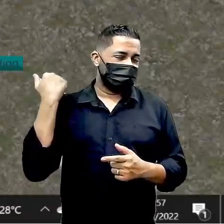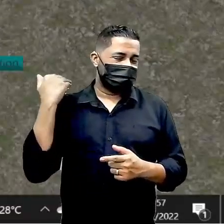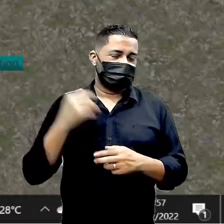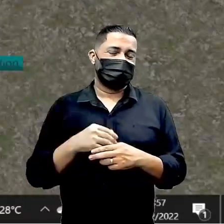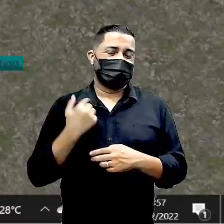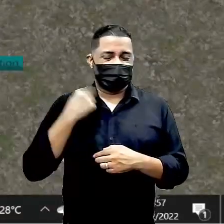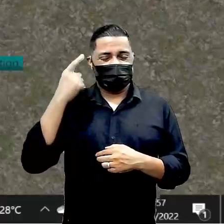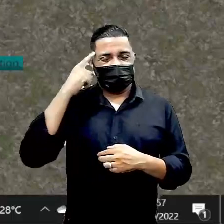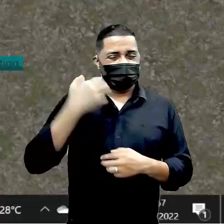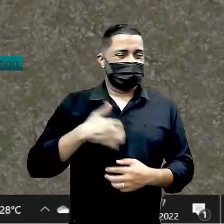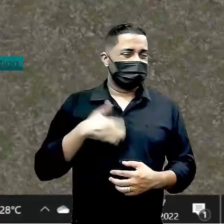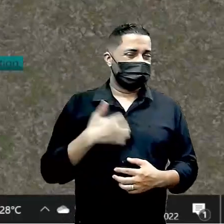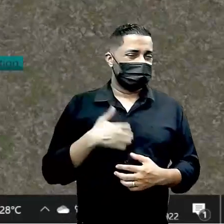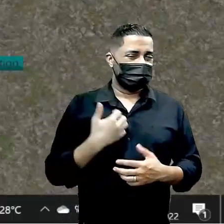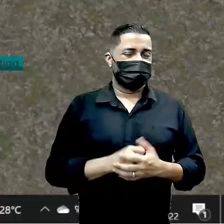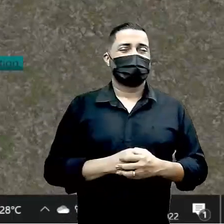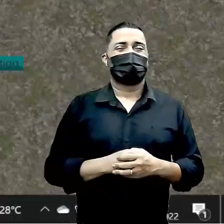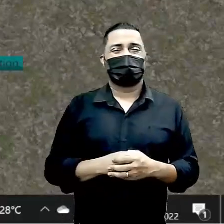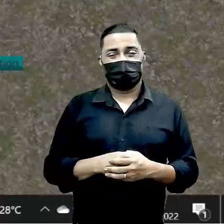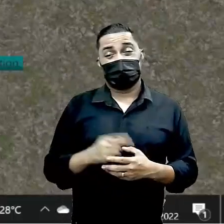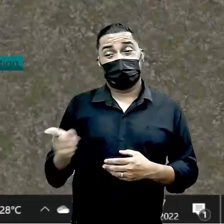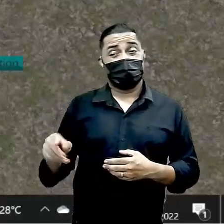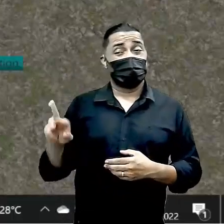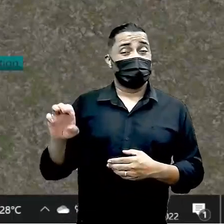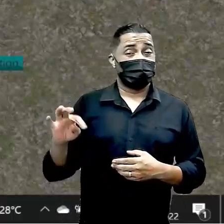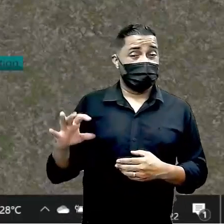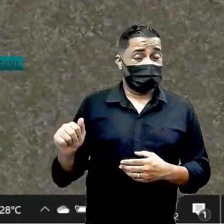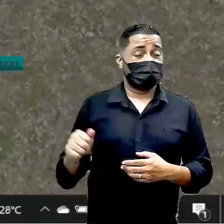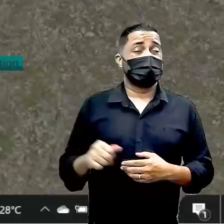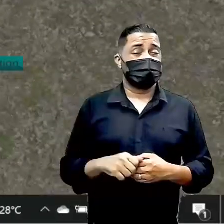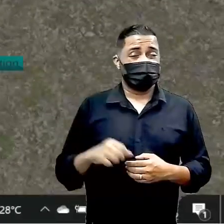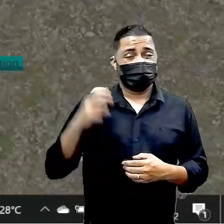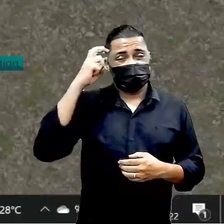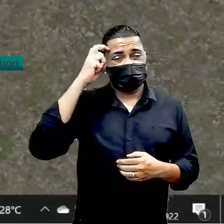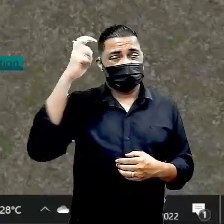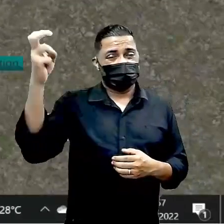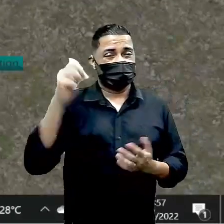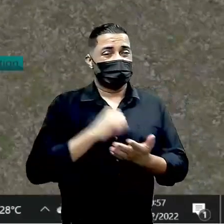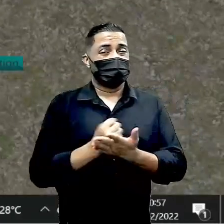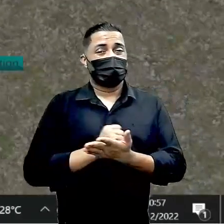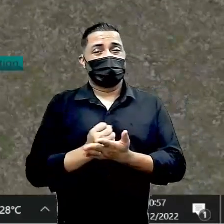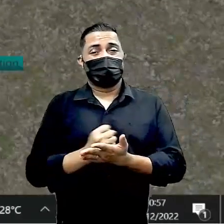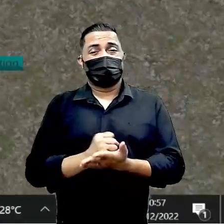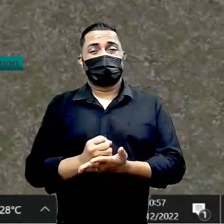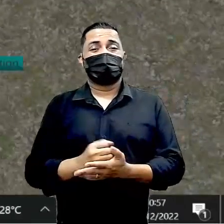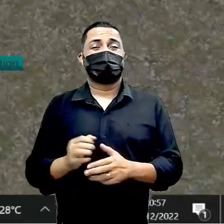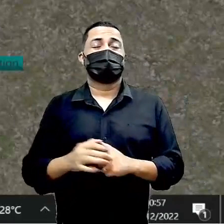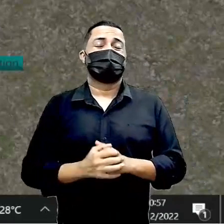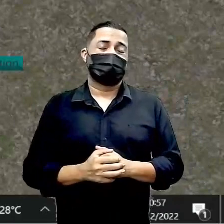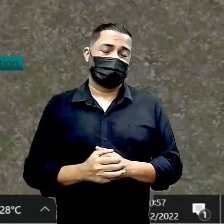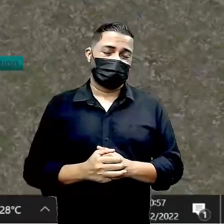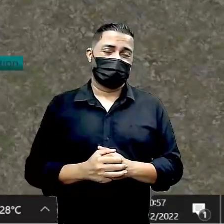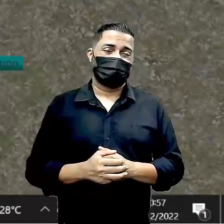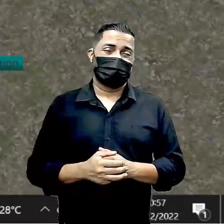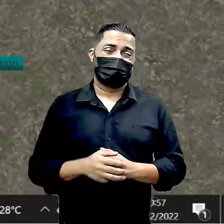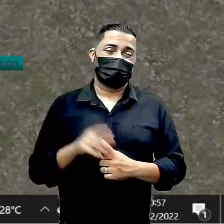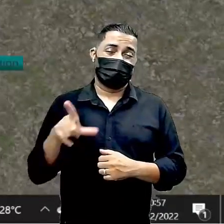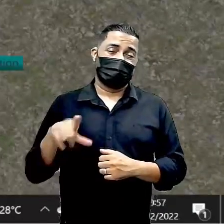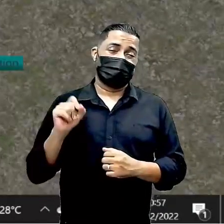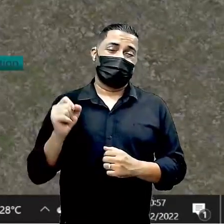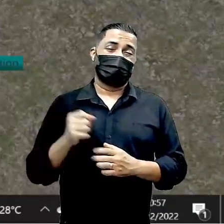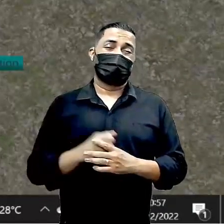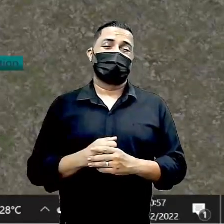aí. Rebeca é fora de série aqui no jogo e Tem um menuzinho que você escolhe aí o seu